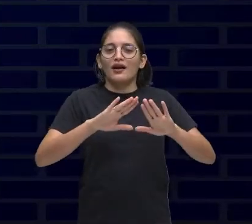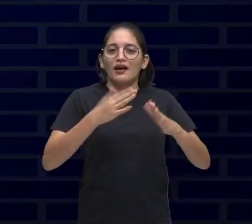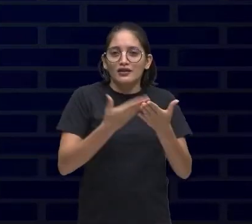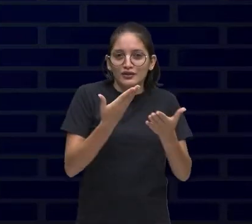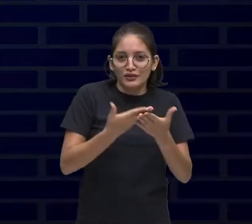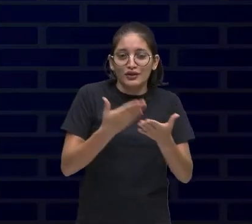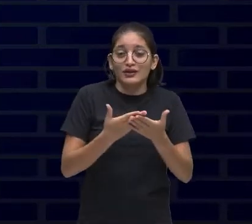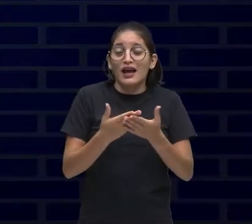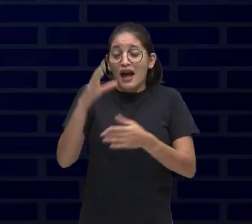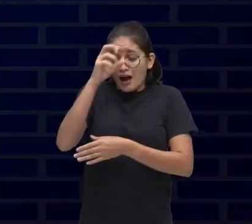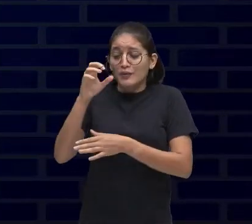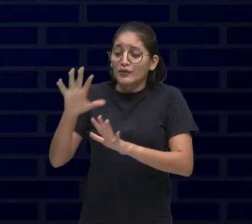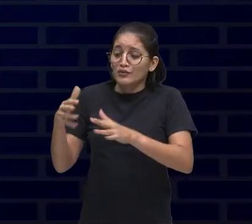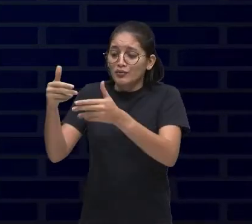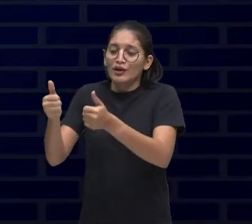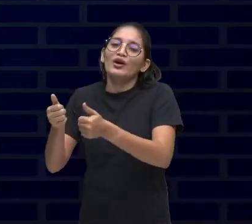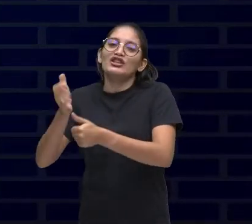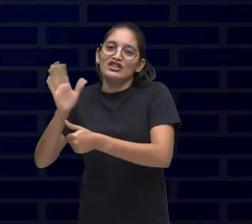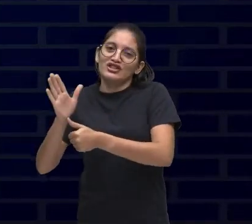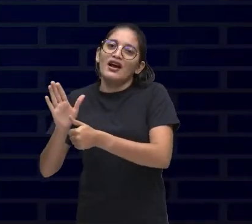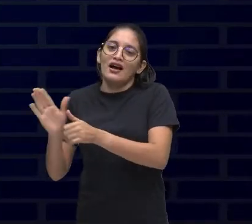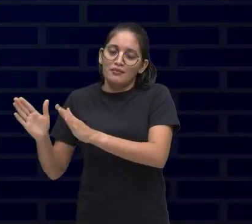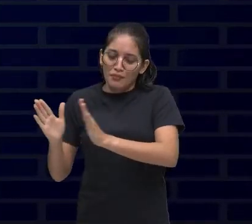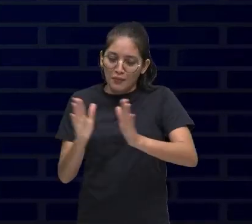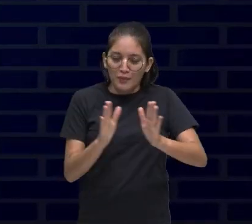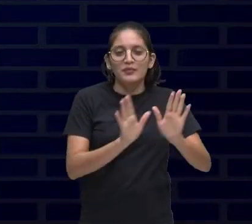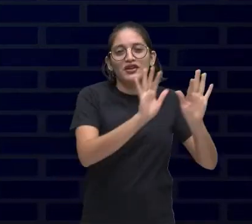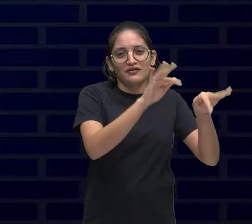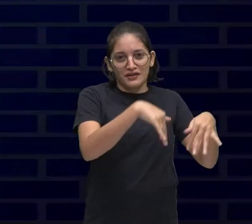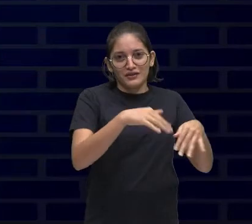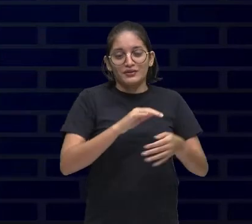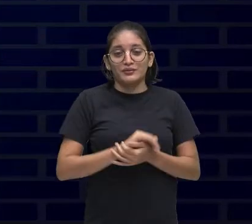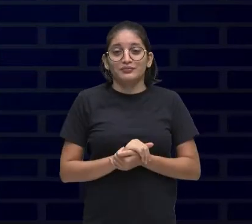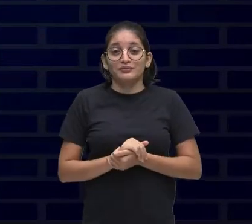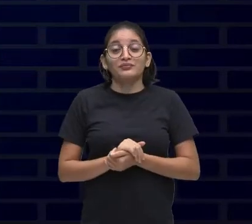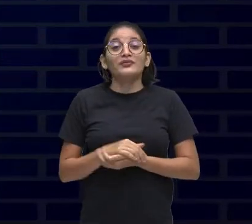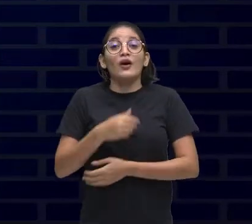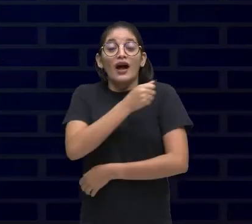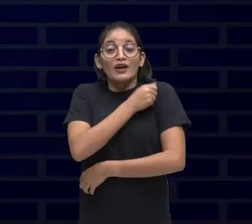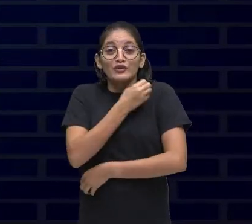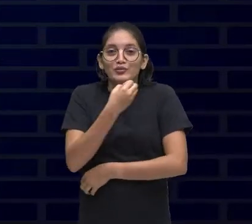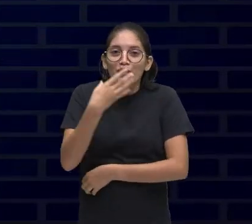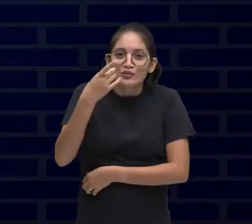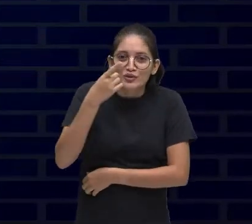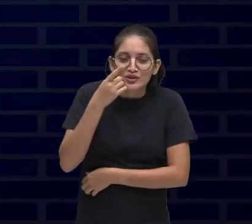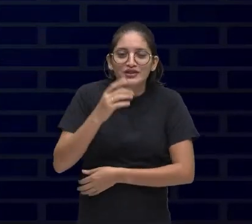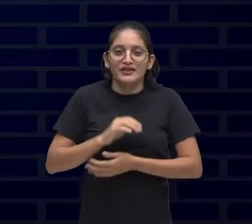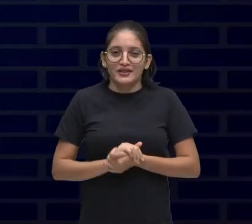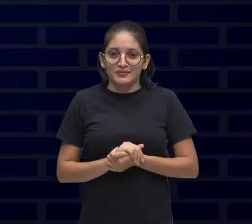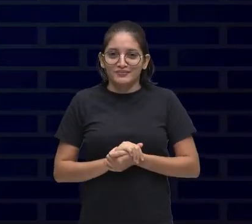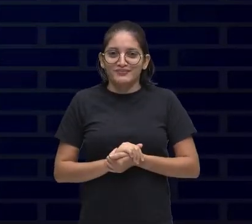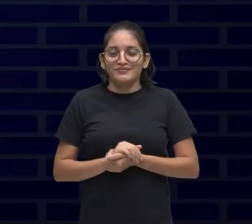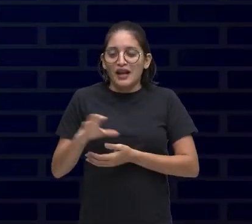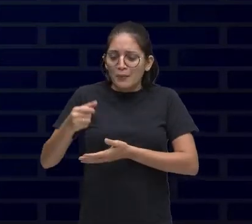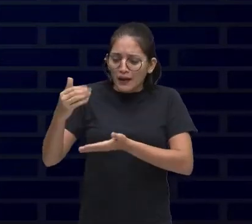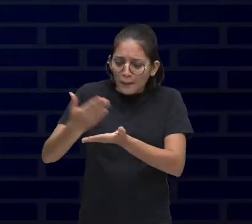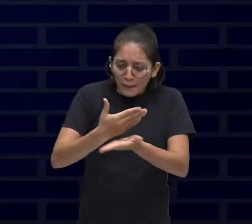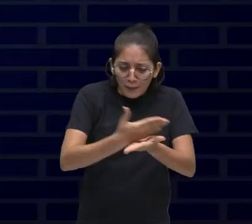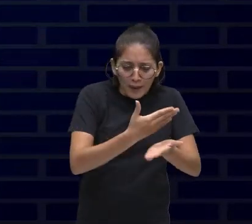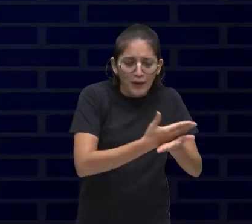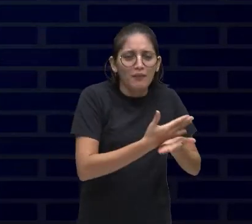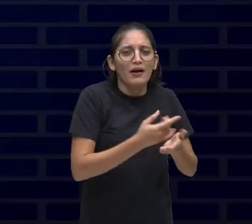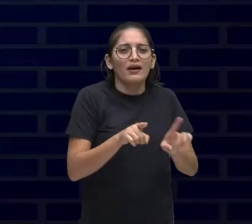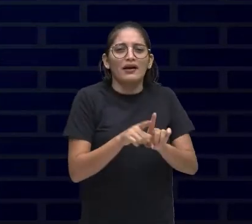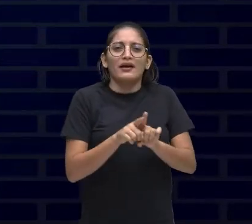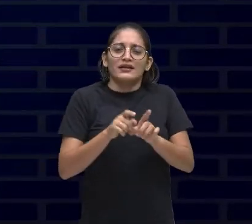já passaram desta etapa. Então, alunos, bom dia! Vamos pegar nossos cadernos e canetas